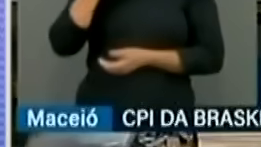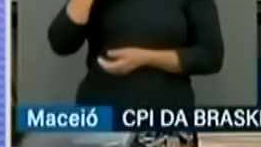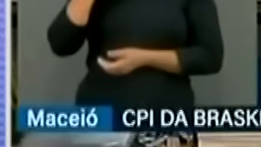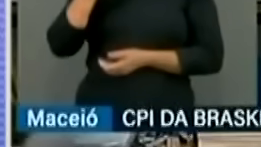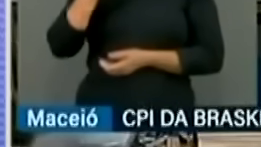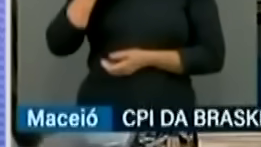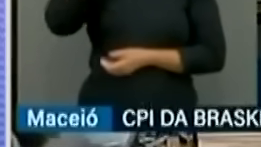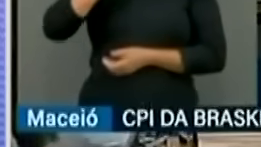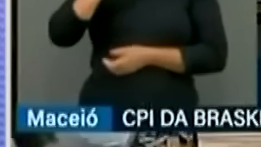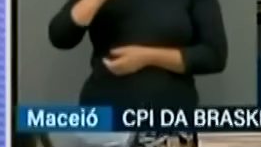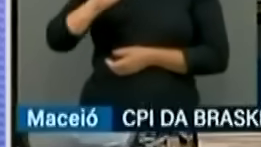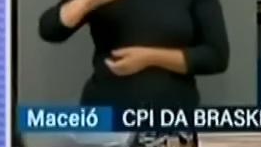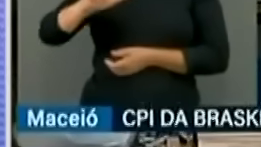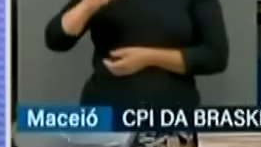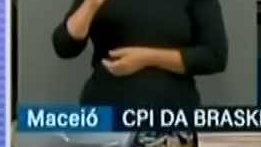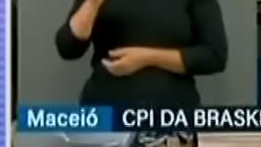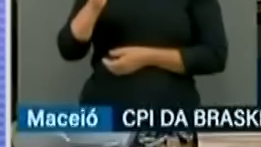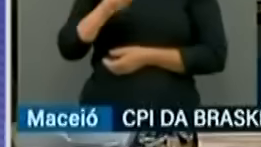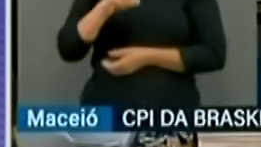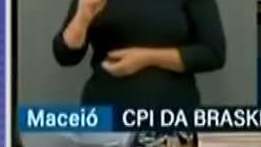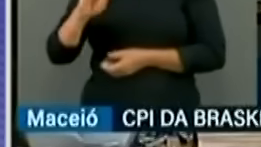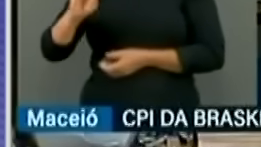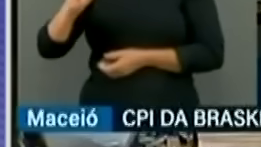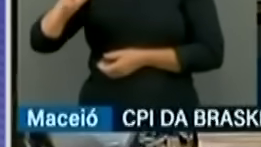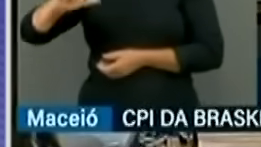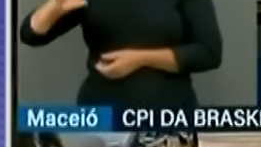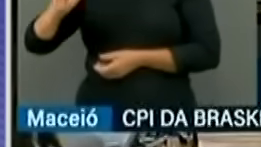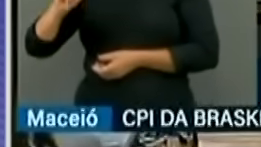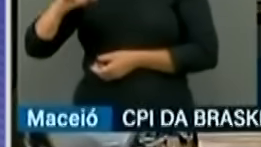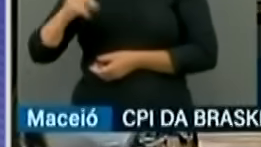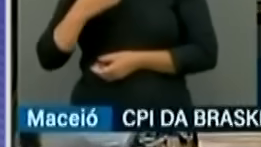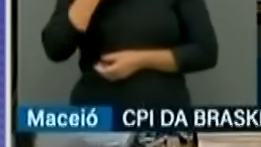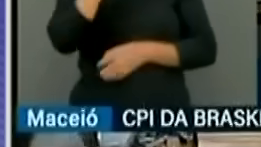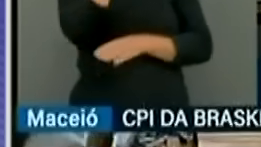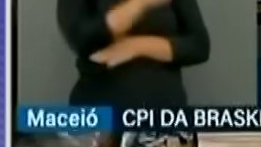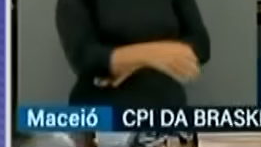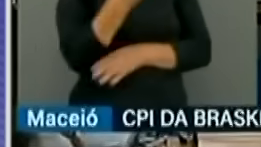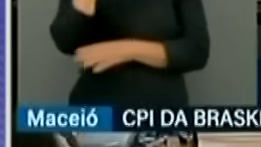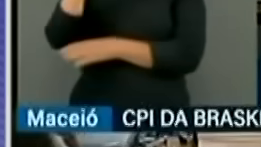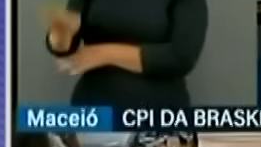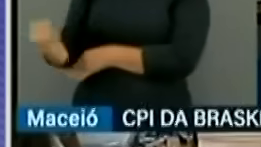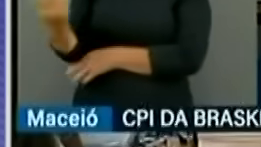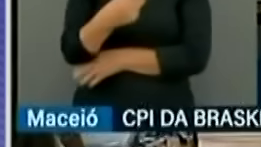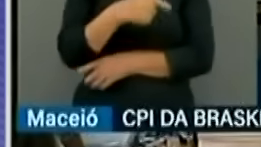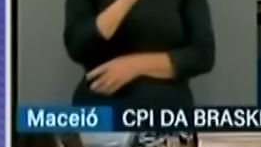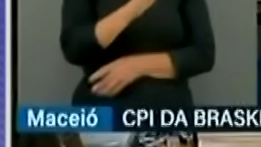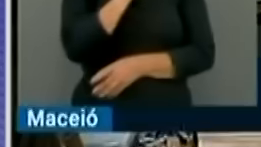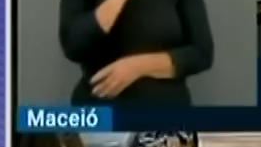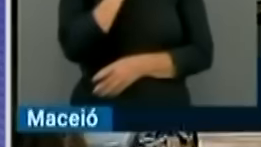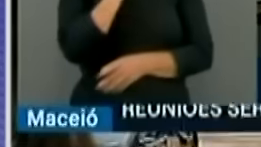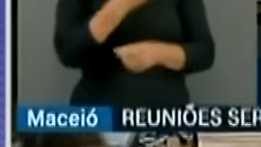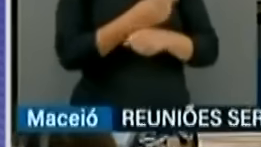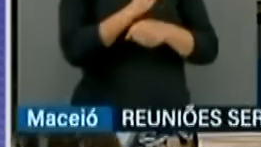Alangani, a gente já tem alguns levantamentos aí que mostram que, segundo o governo, há aposta de até 53 senadores favoráveis a Flávio